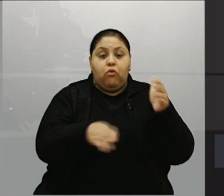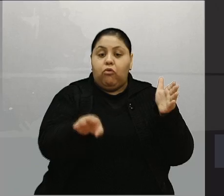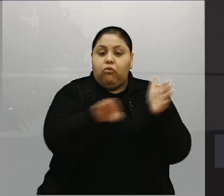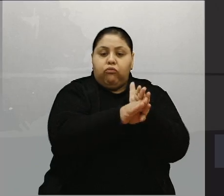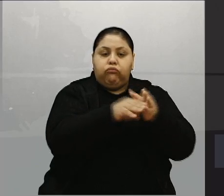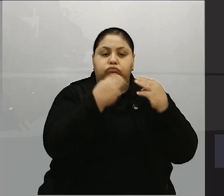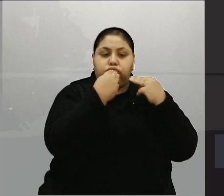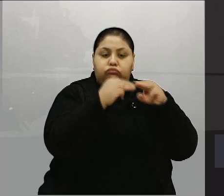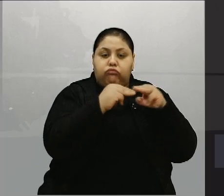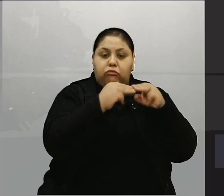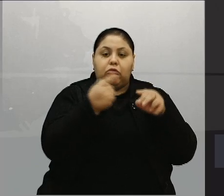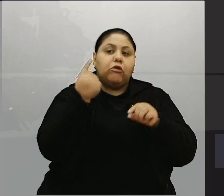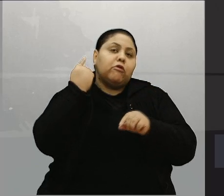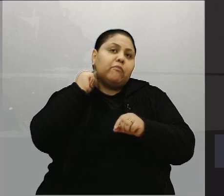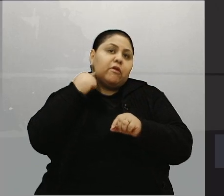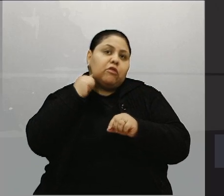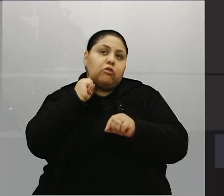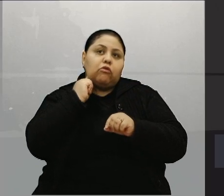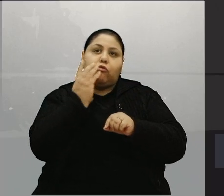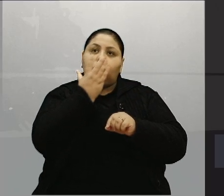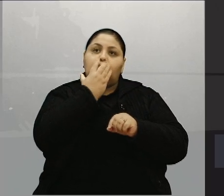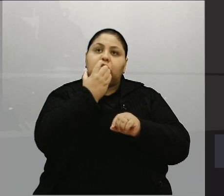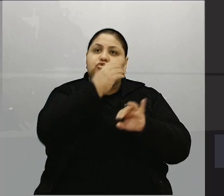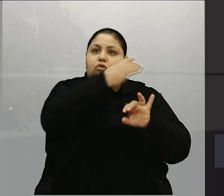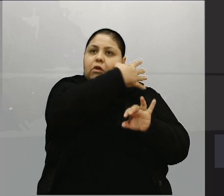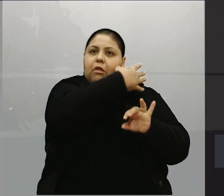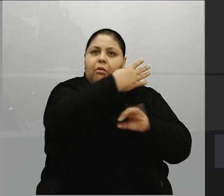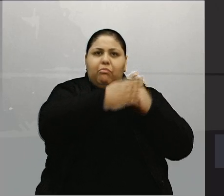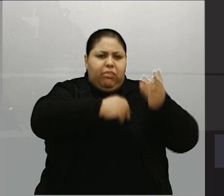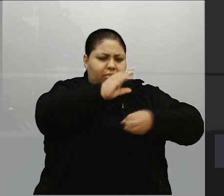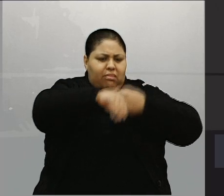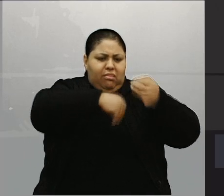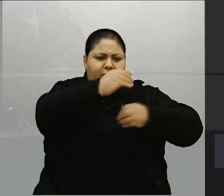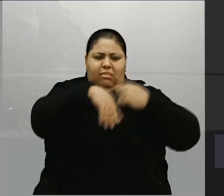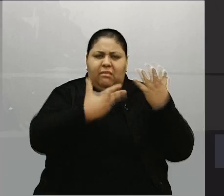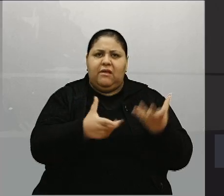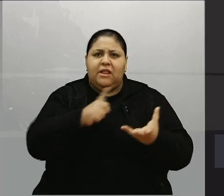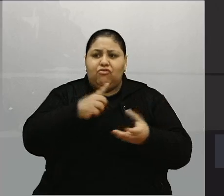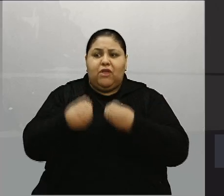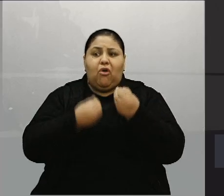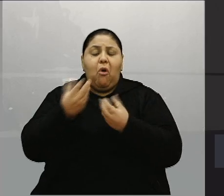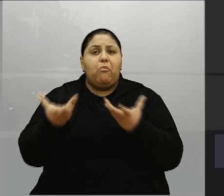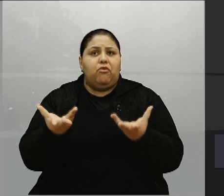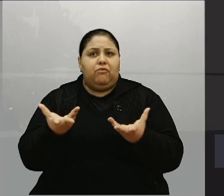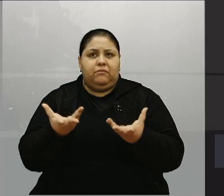caminhão do lixo não chega, tá ali os cachorros virando tudo. Não tem como.